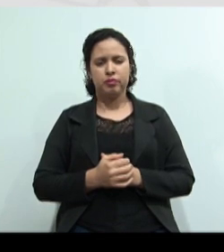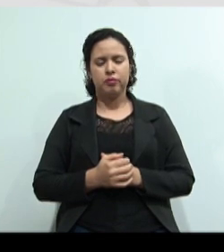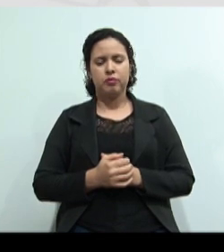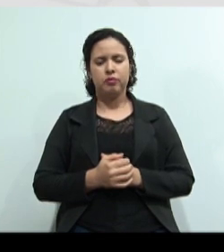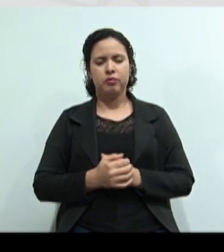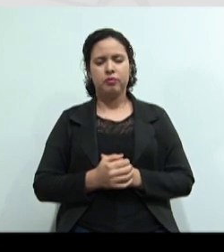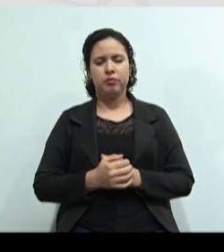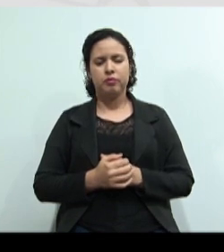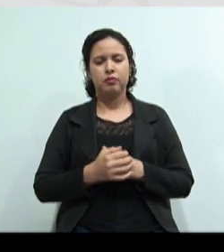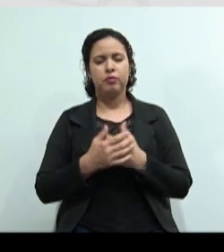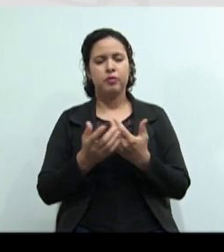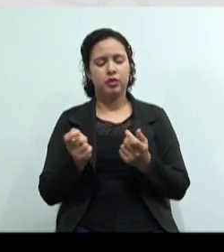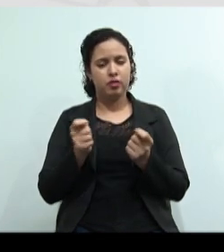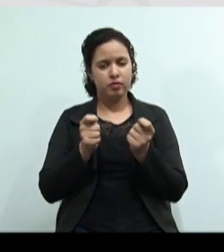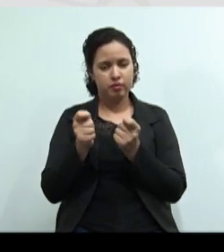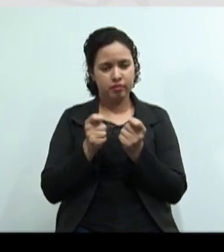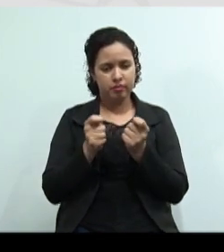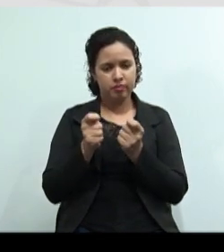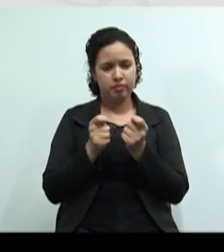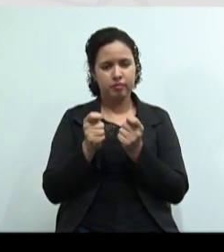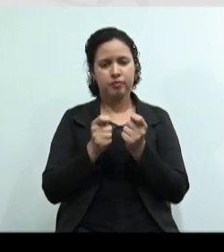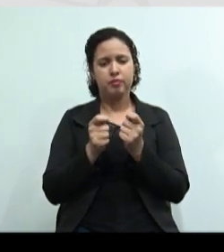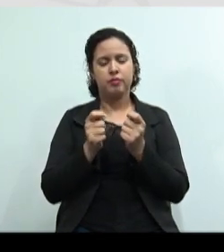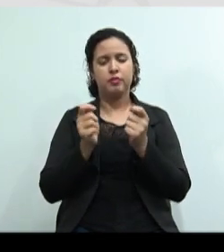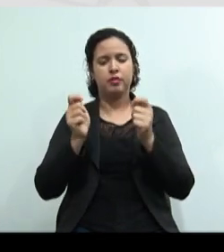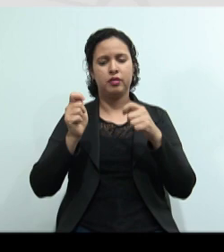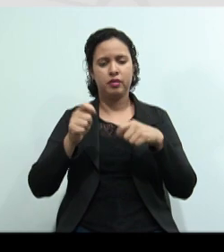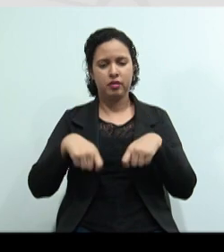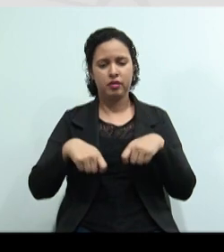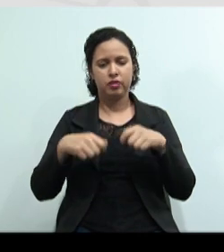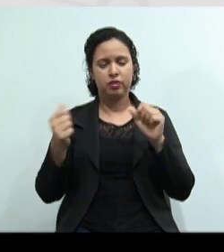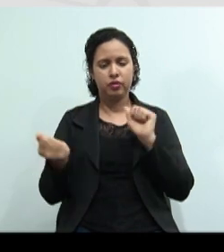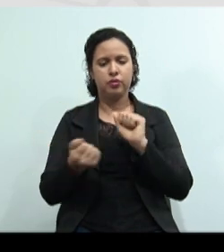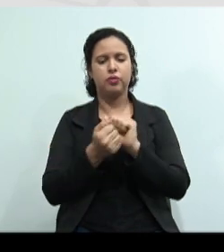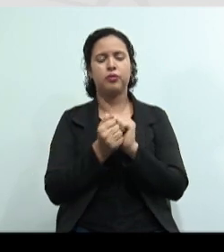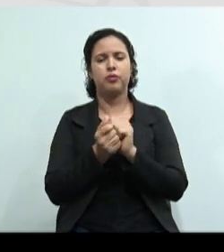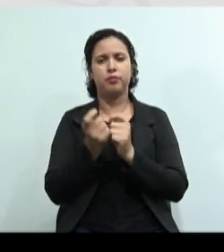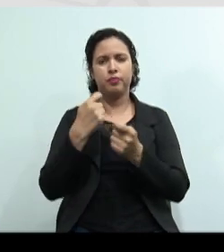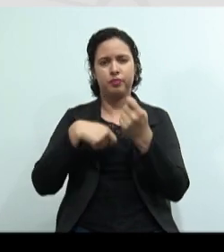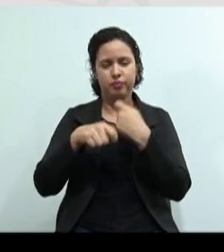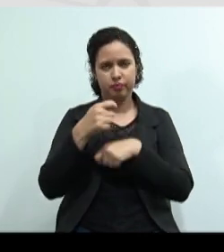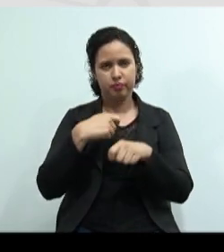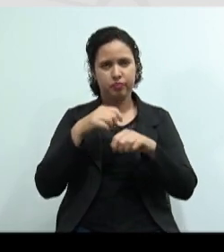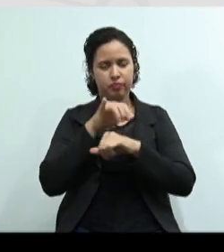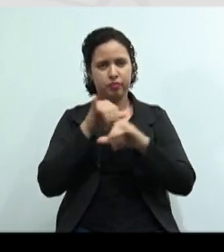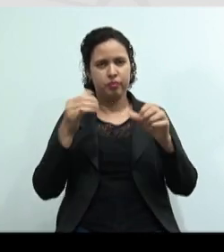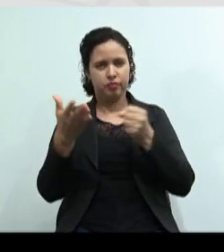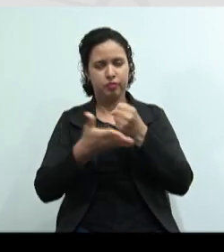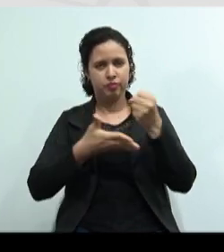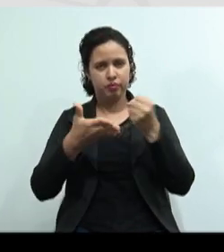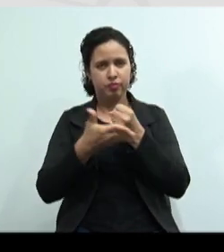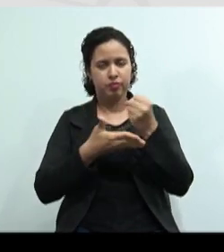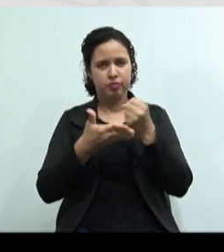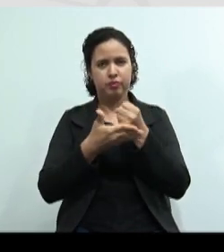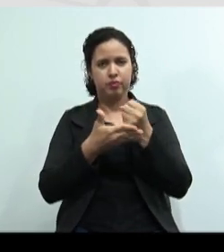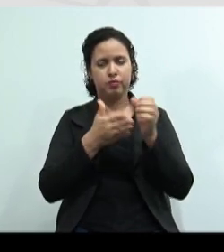Assim, a administração poderá obter, junto à contabilidade, informações básicas para o planejamento dos investimentos, margem de